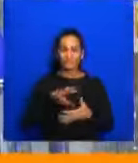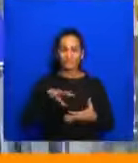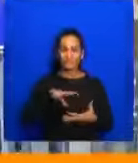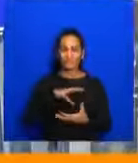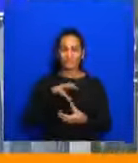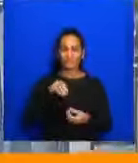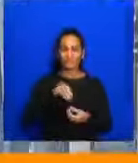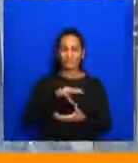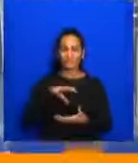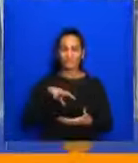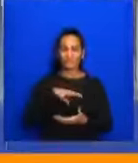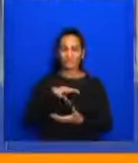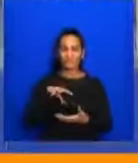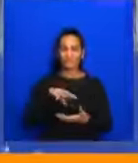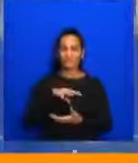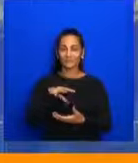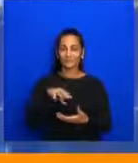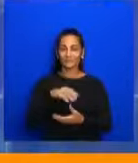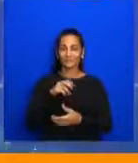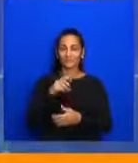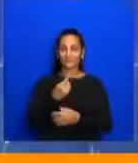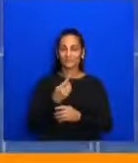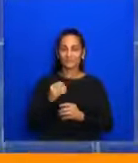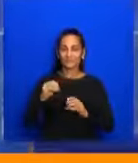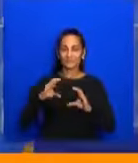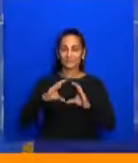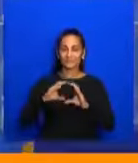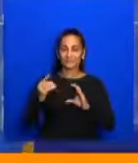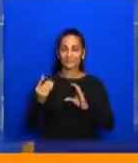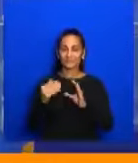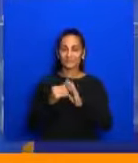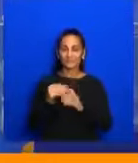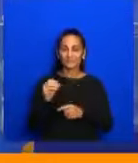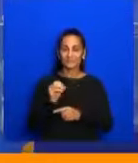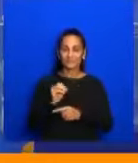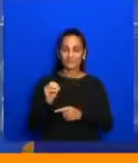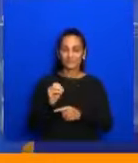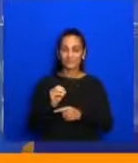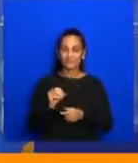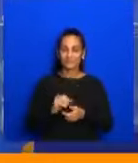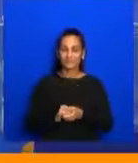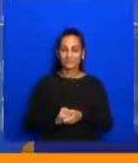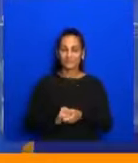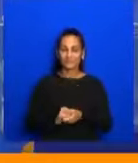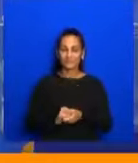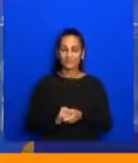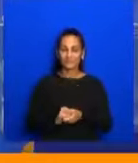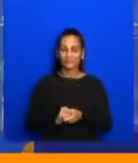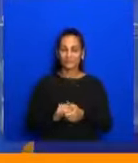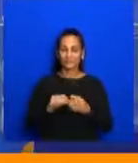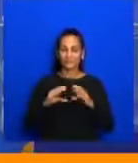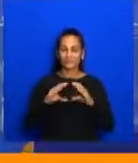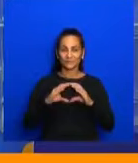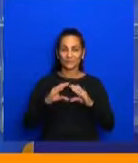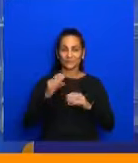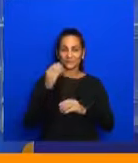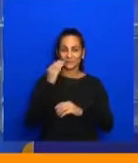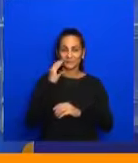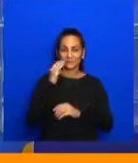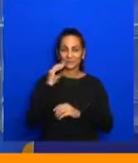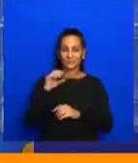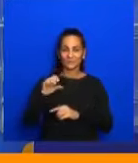Globo carregado, embaralhando. 100 bolas numeradas de 01 a 00. Bola